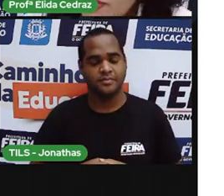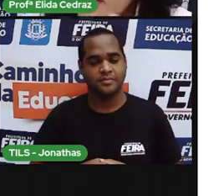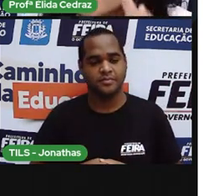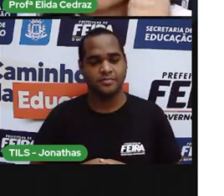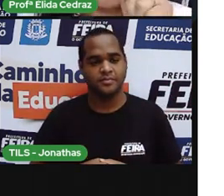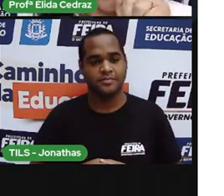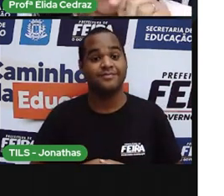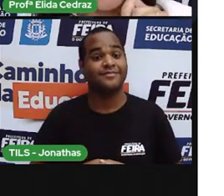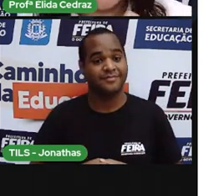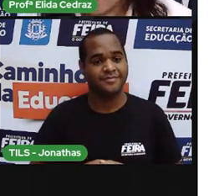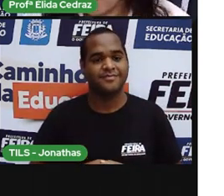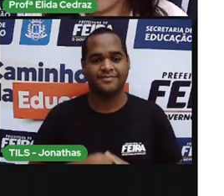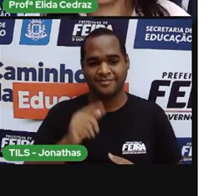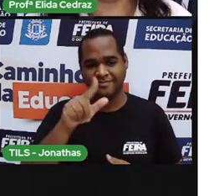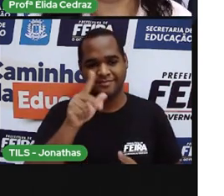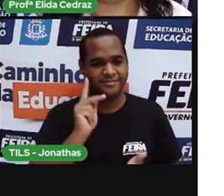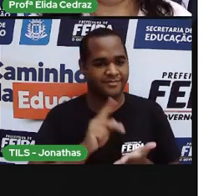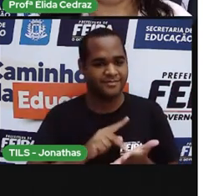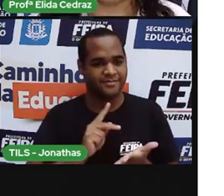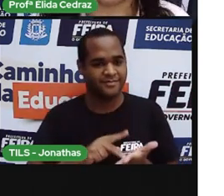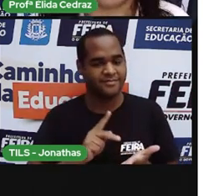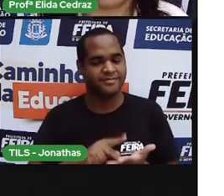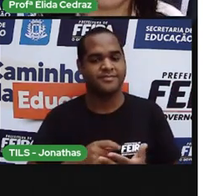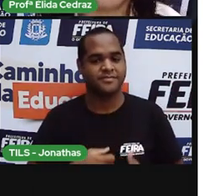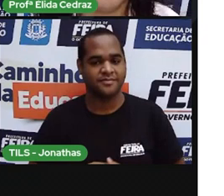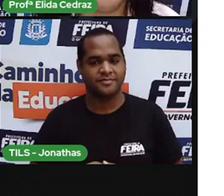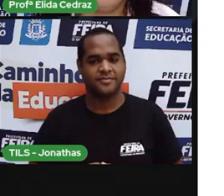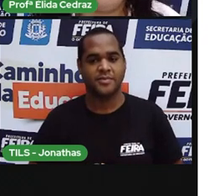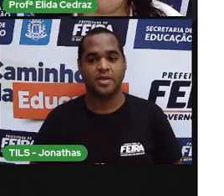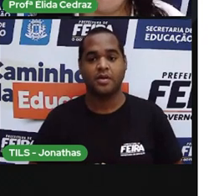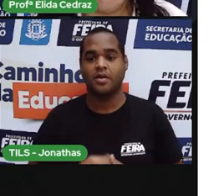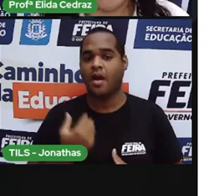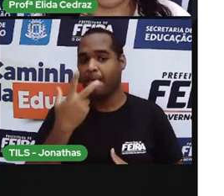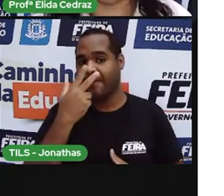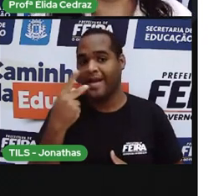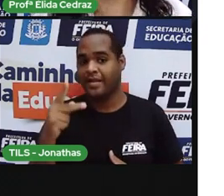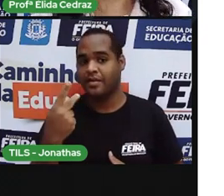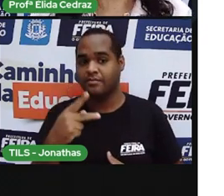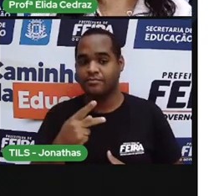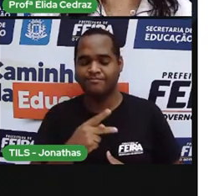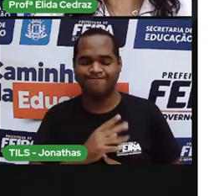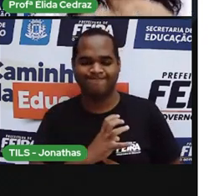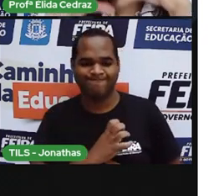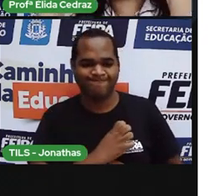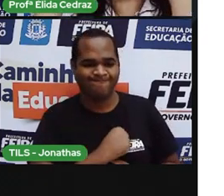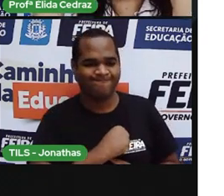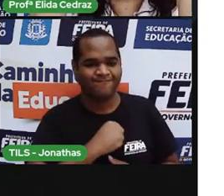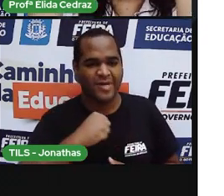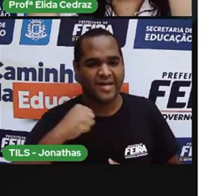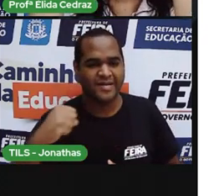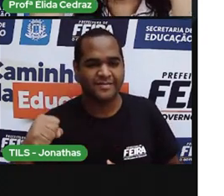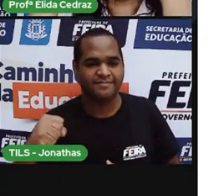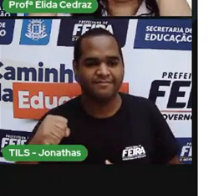Isso mesmo, muito bem, o anjo roubou.